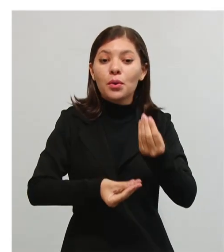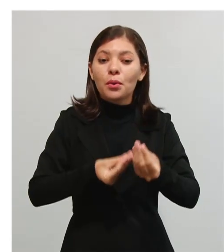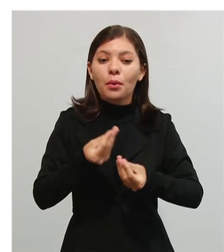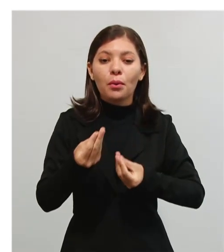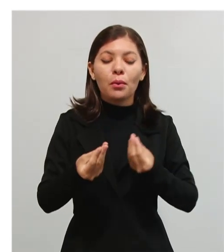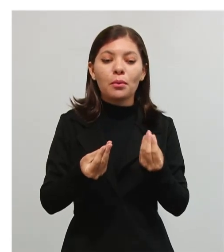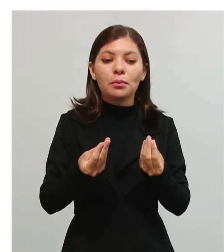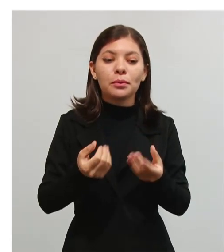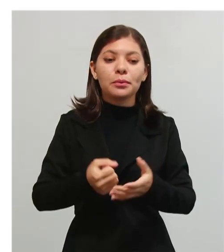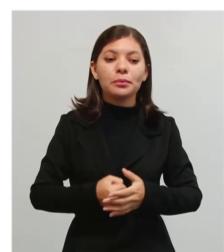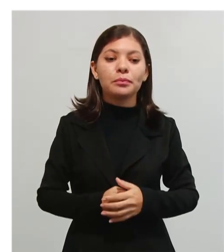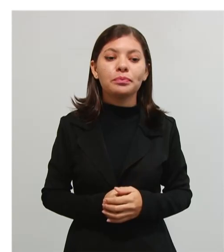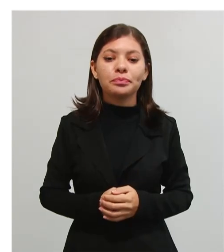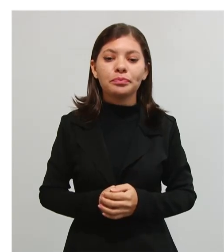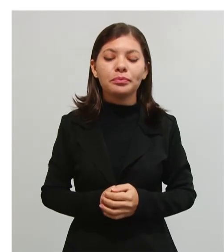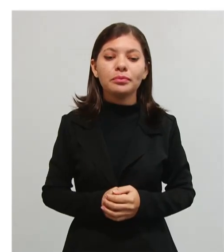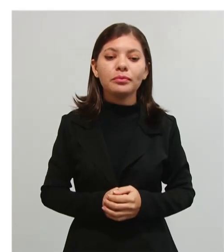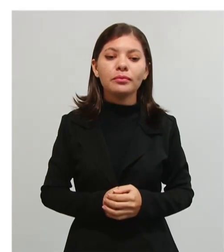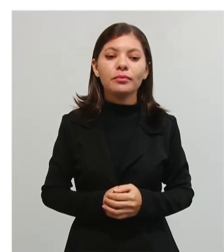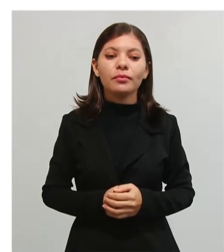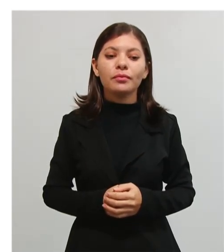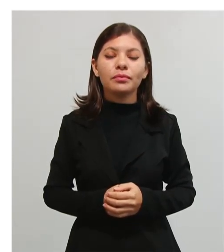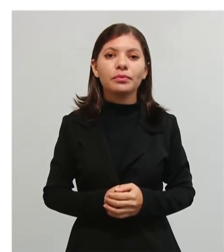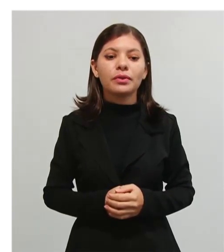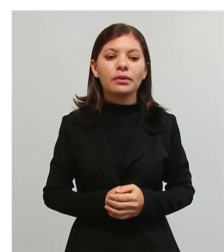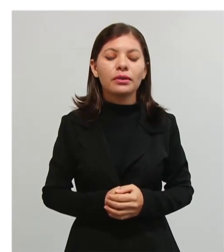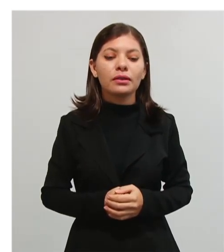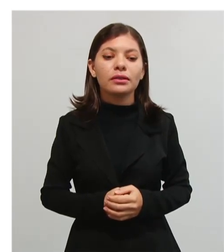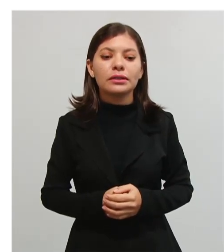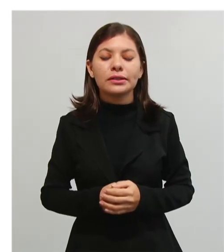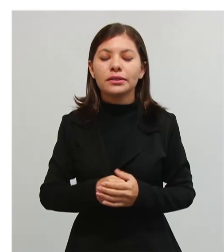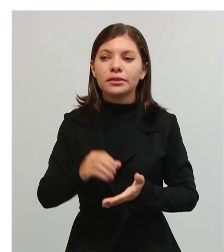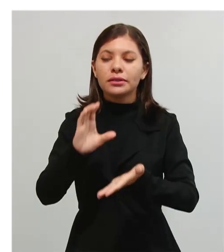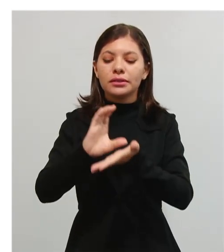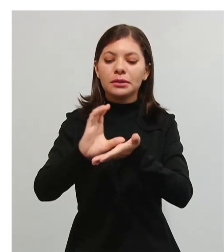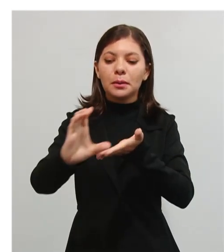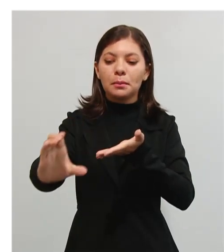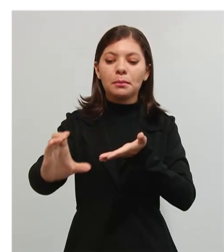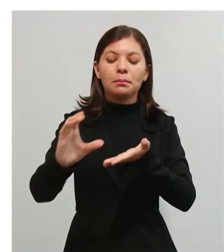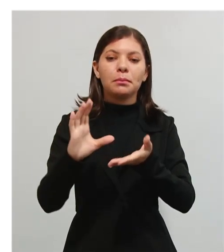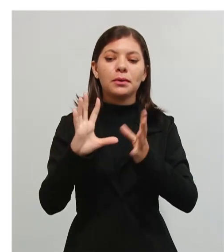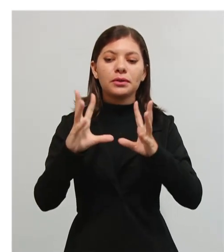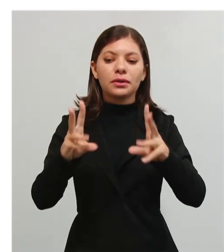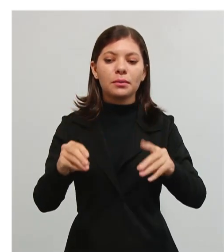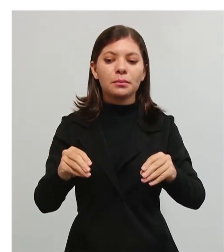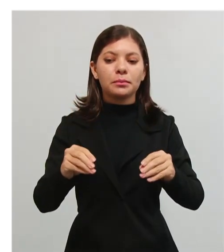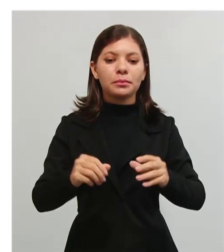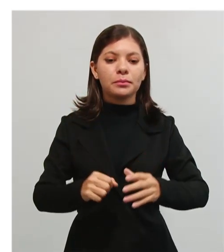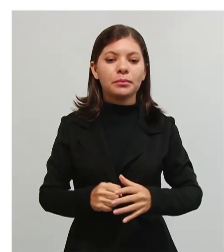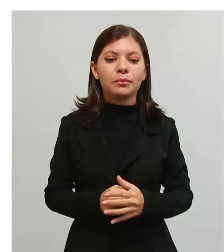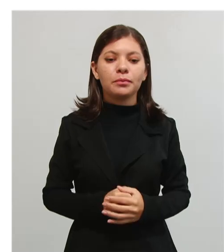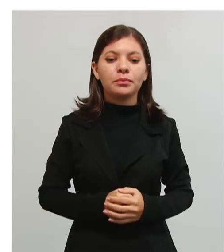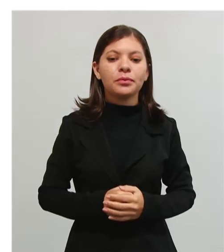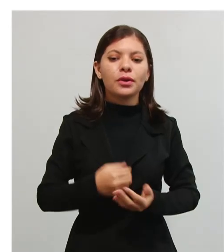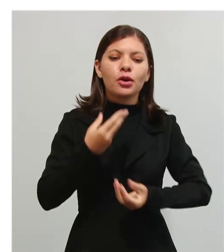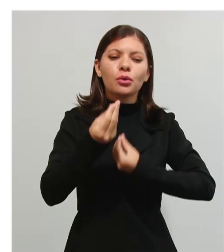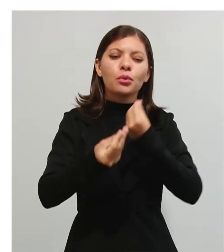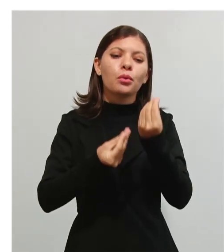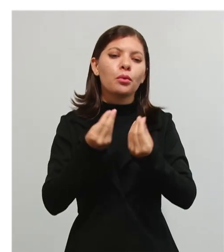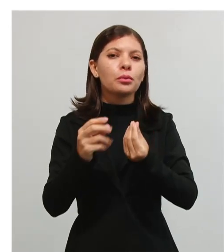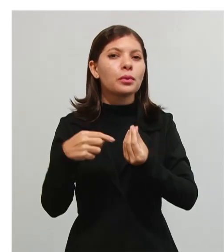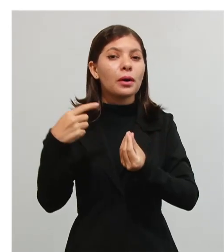litigiosa e em juízo do recebimento do crédito em geral. Ocorre após